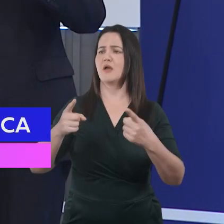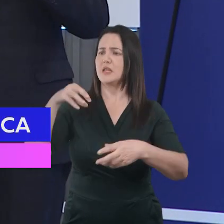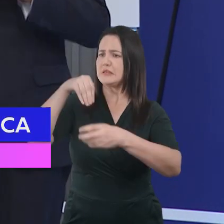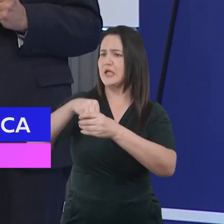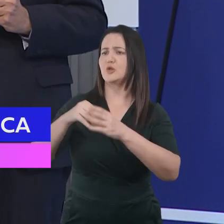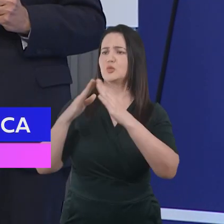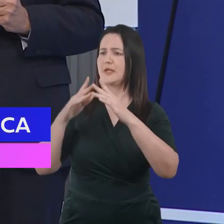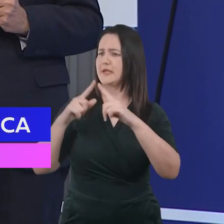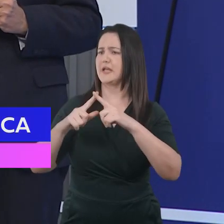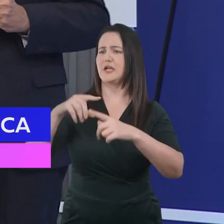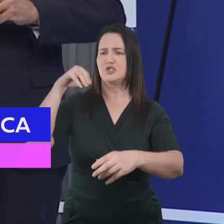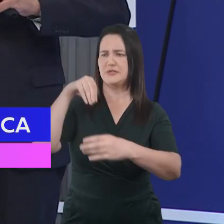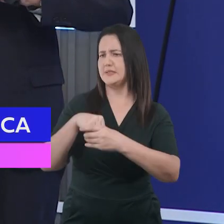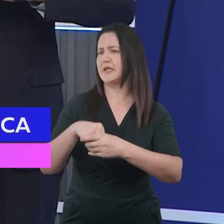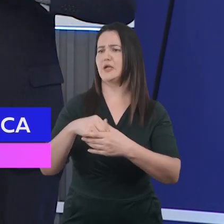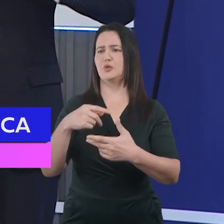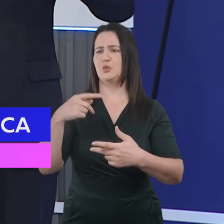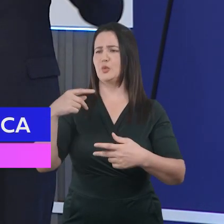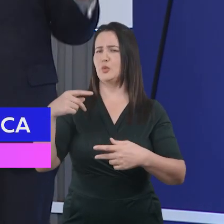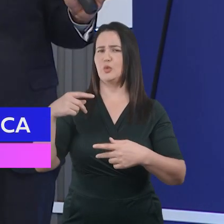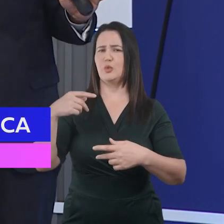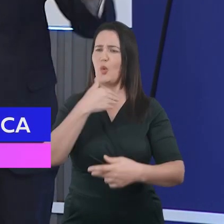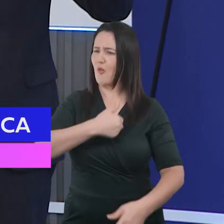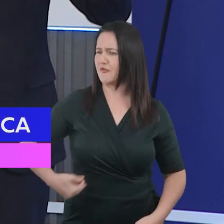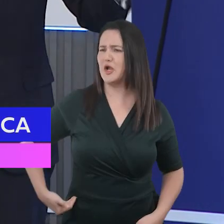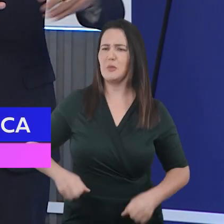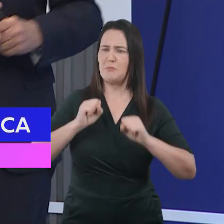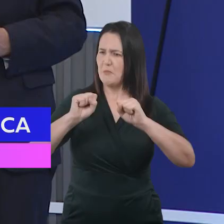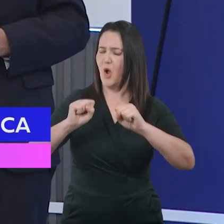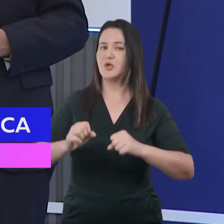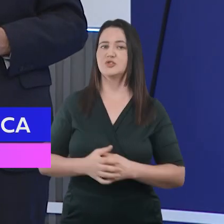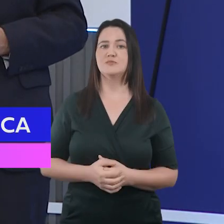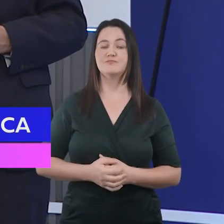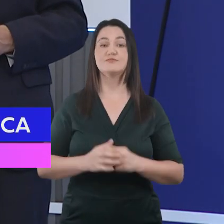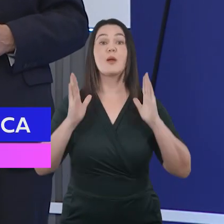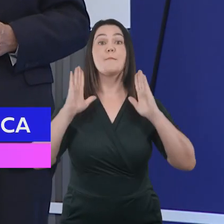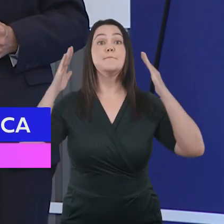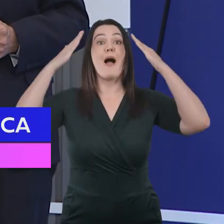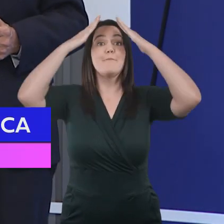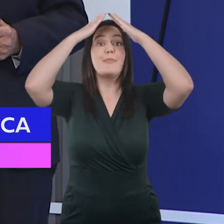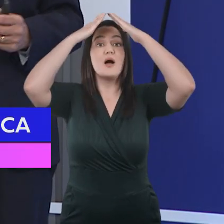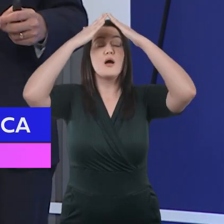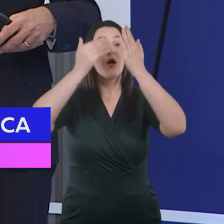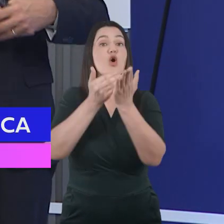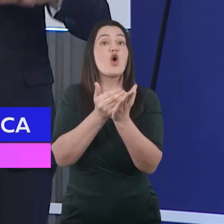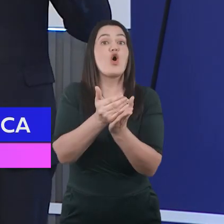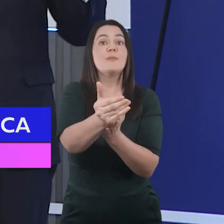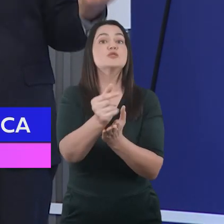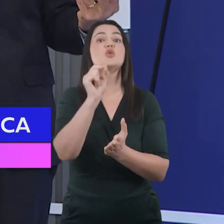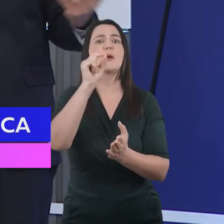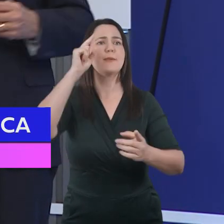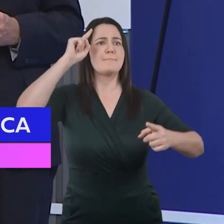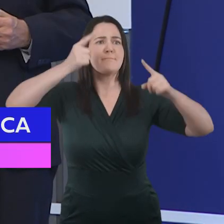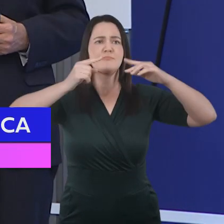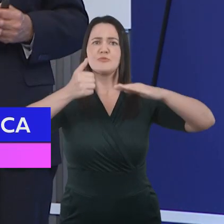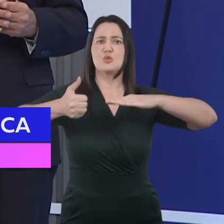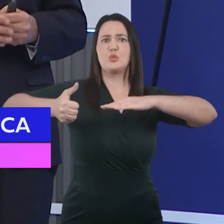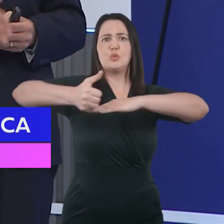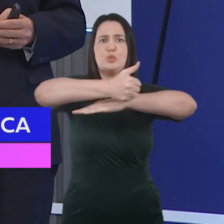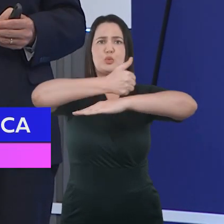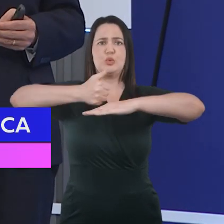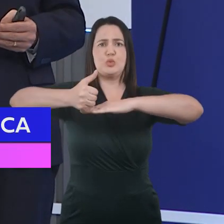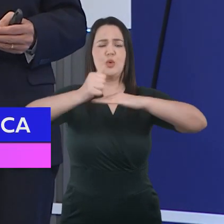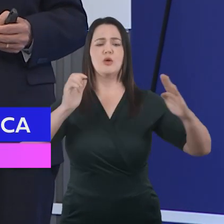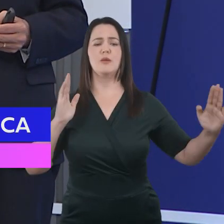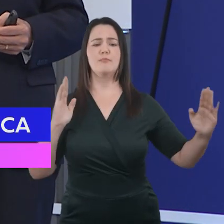Sobre ele agora estava toda a gestão da fé e da política. E esta supremacia